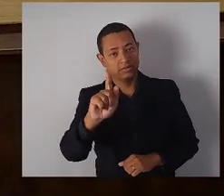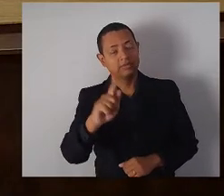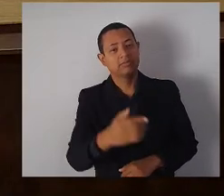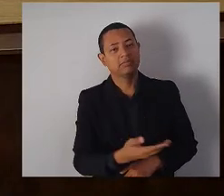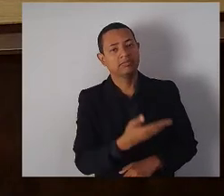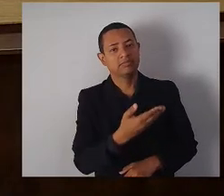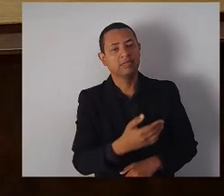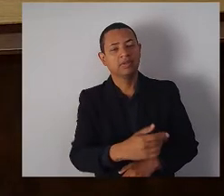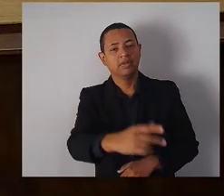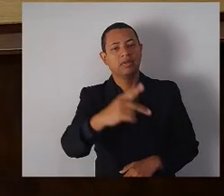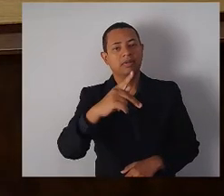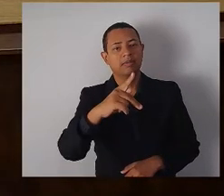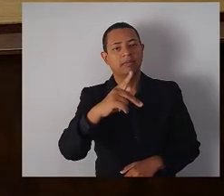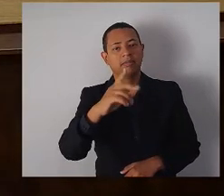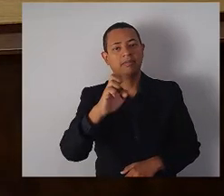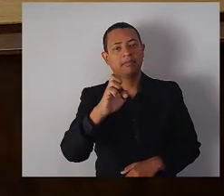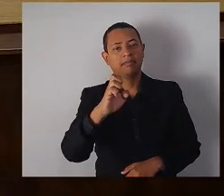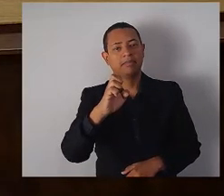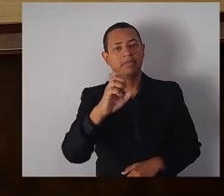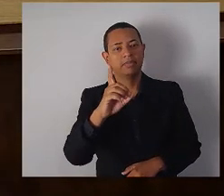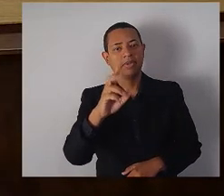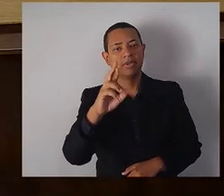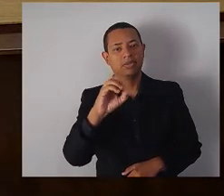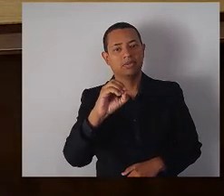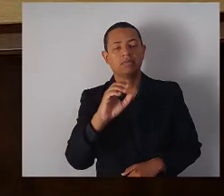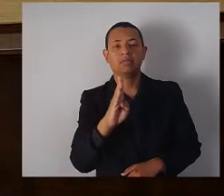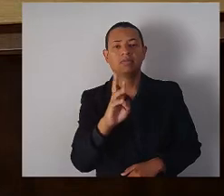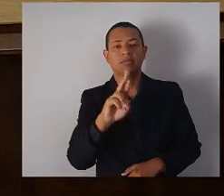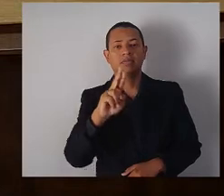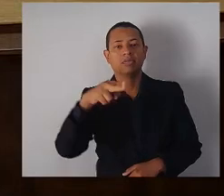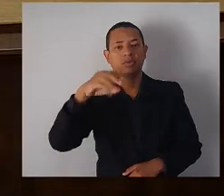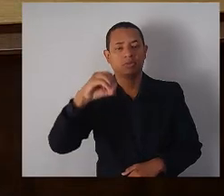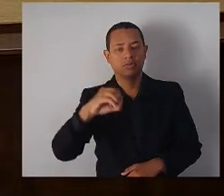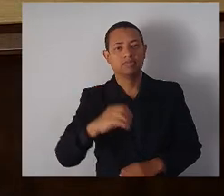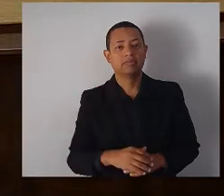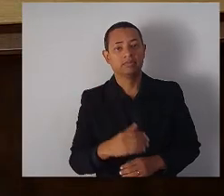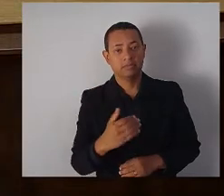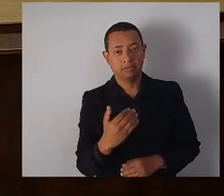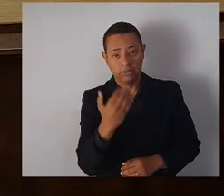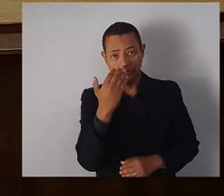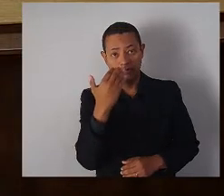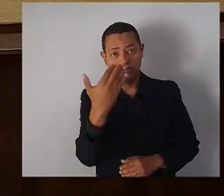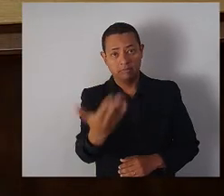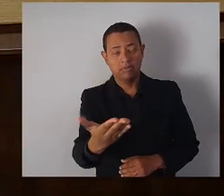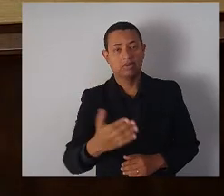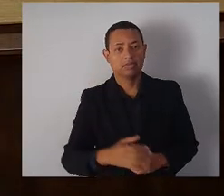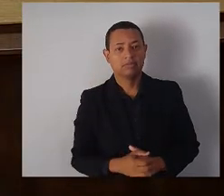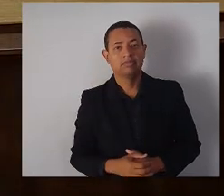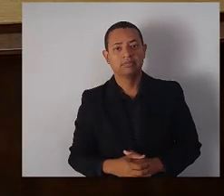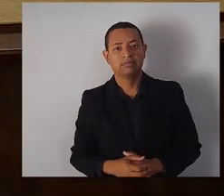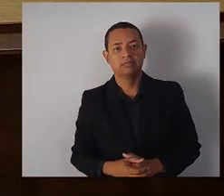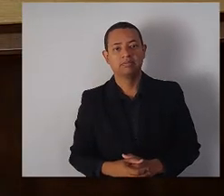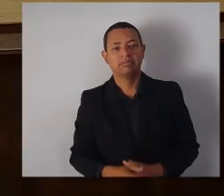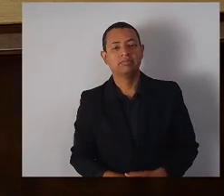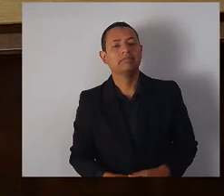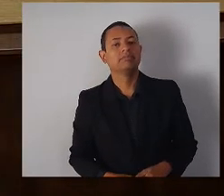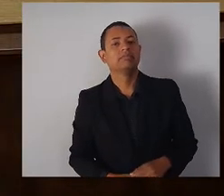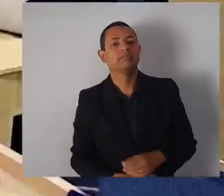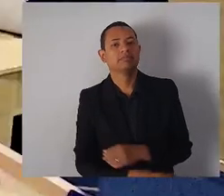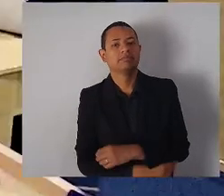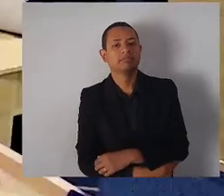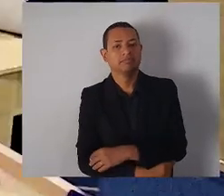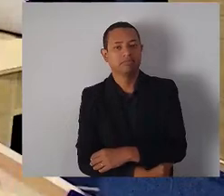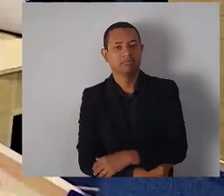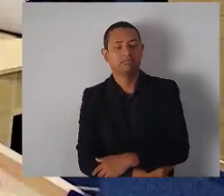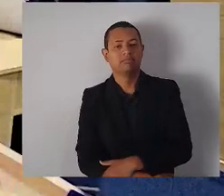Pedro Bruno Trigueiro. E na minha frente, do lado esquerdo, do meu lado esquerdo, na